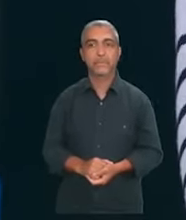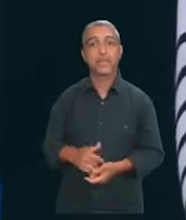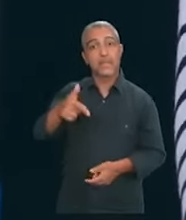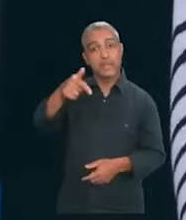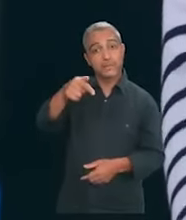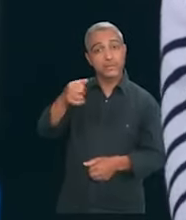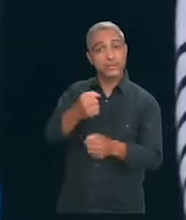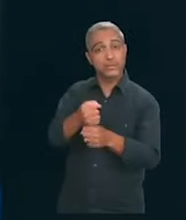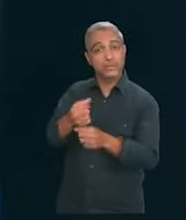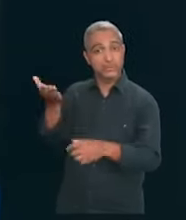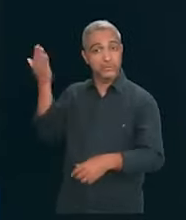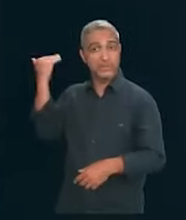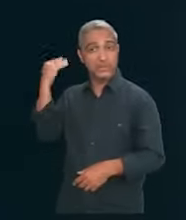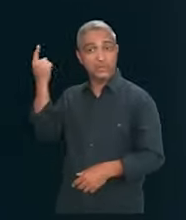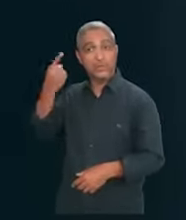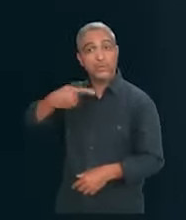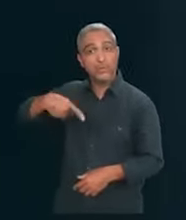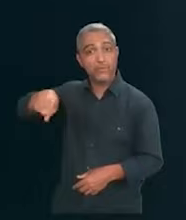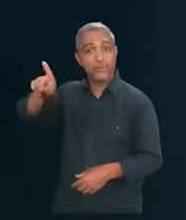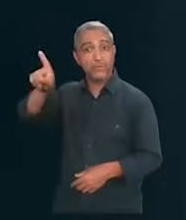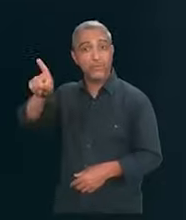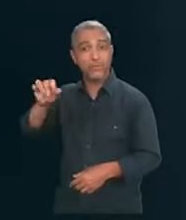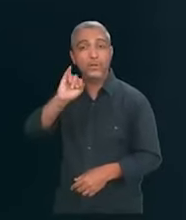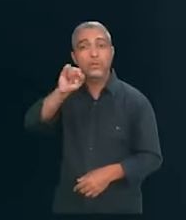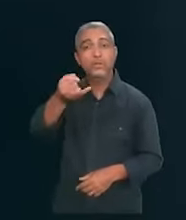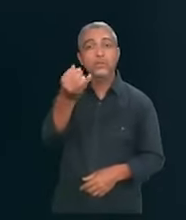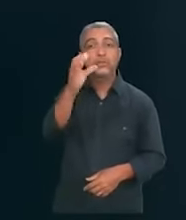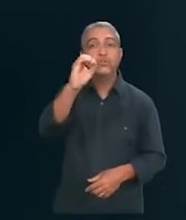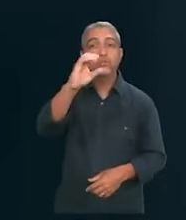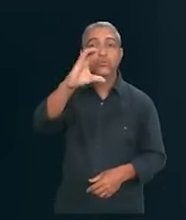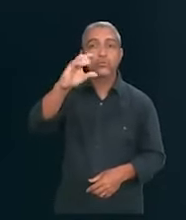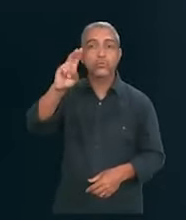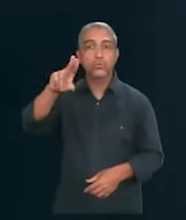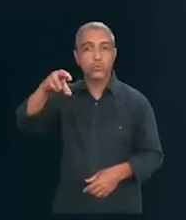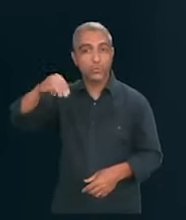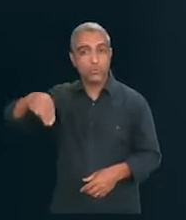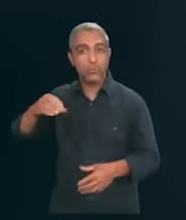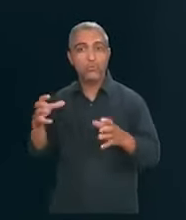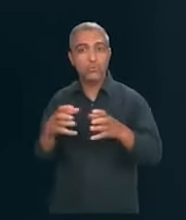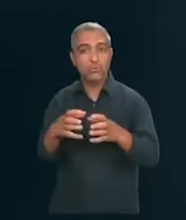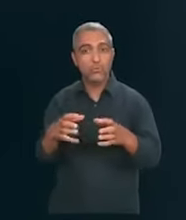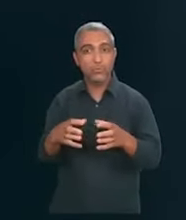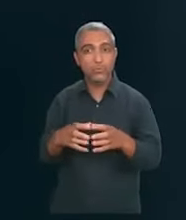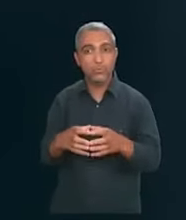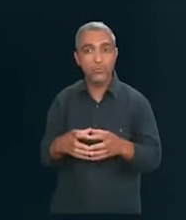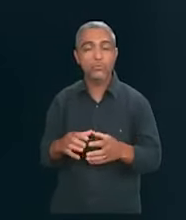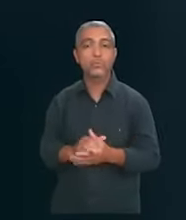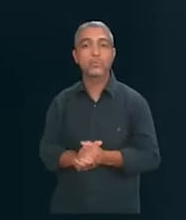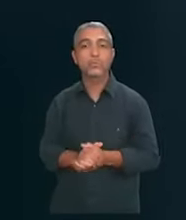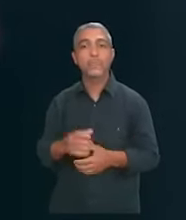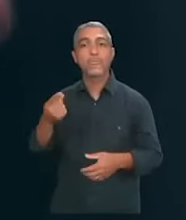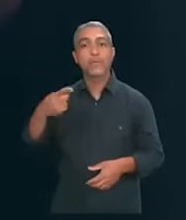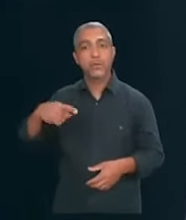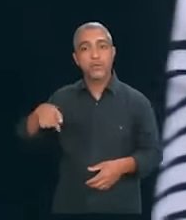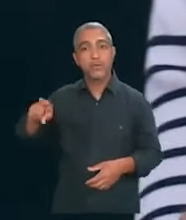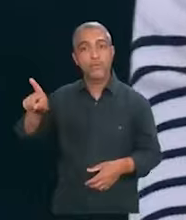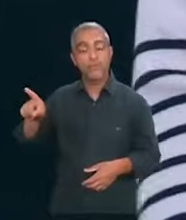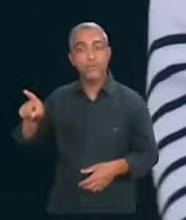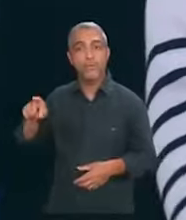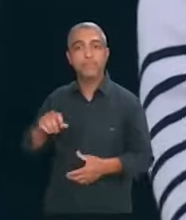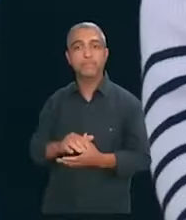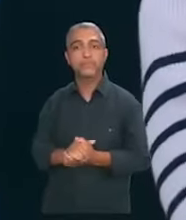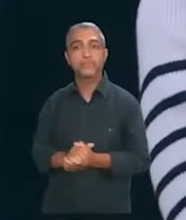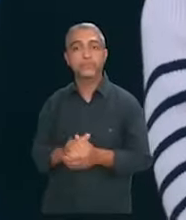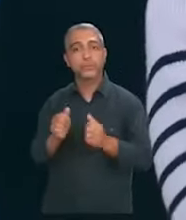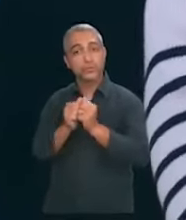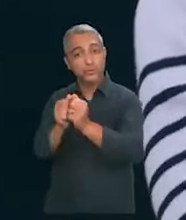para fazer mais um treinamento. Eu já estava em ministério, trabalhando com missões da minha igreja, a comunidade cristã da Zona Sul, em Belo Horizonte. E, né,